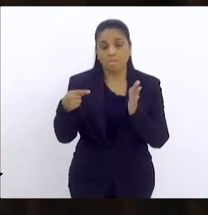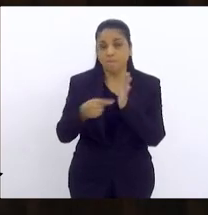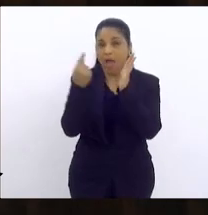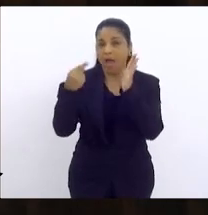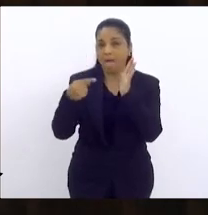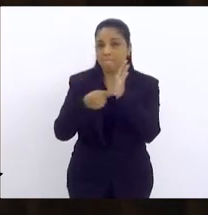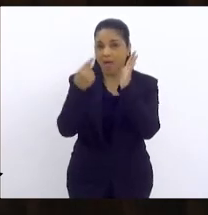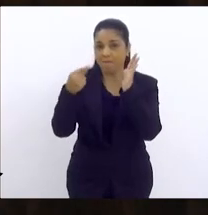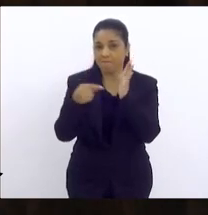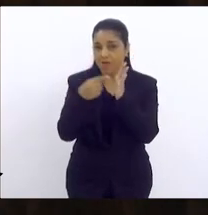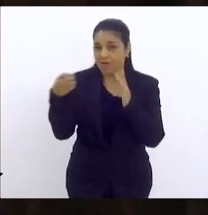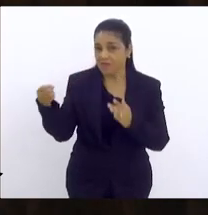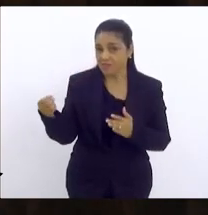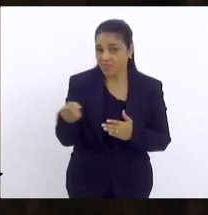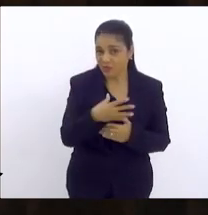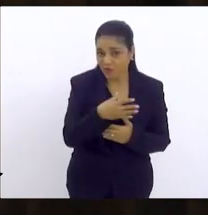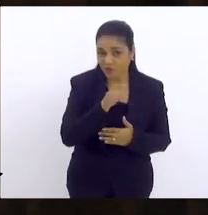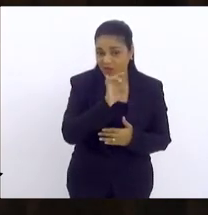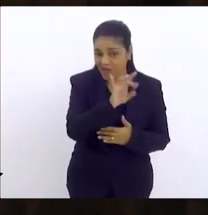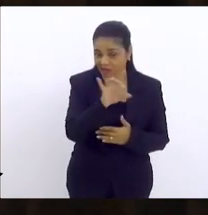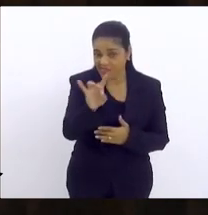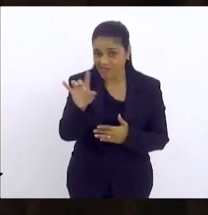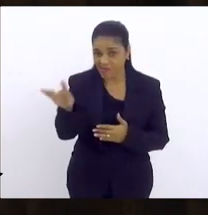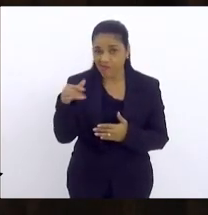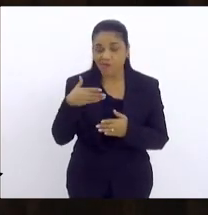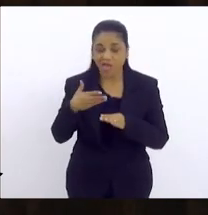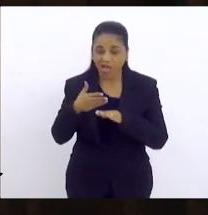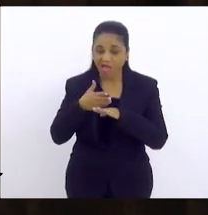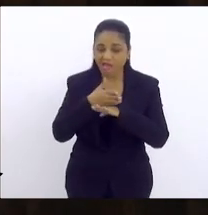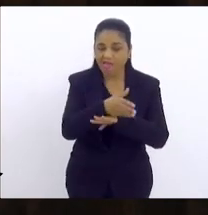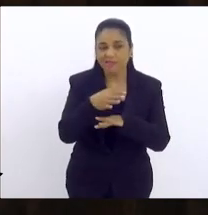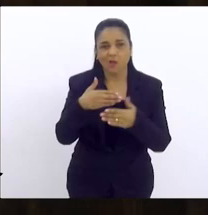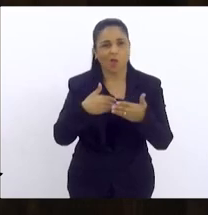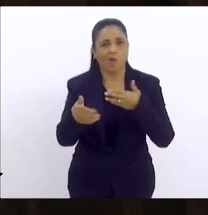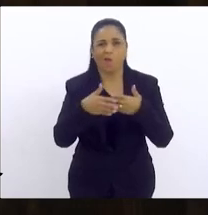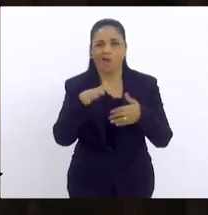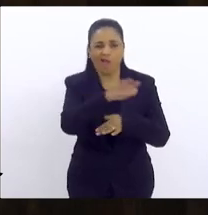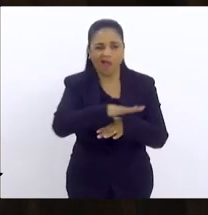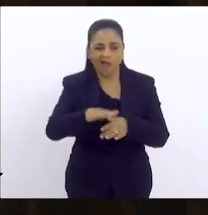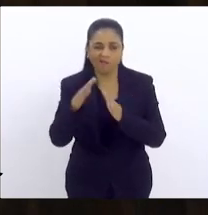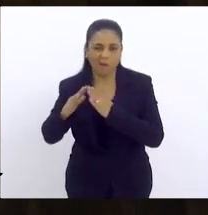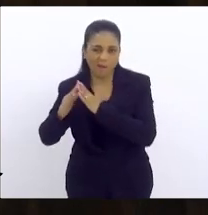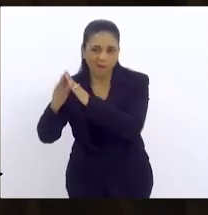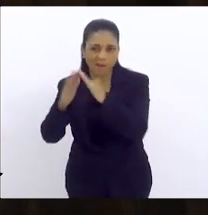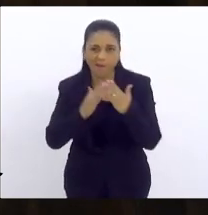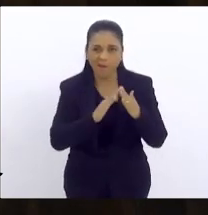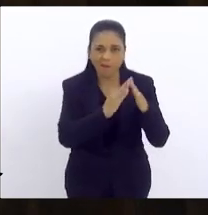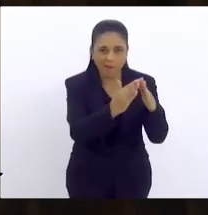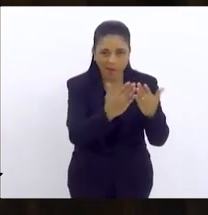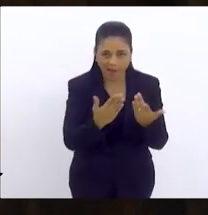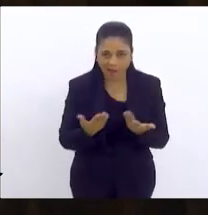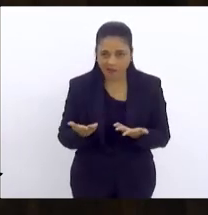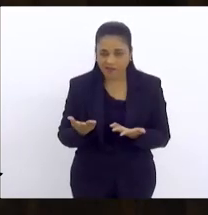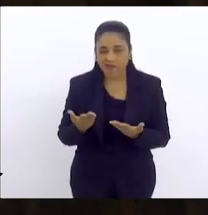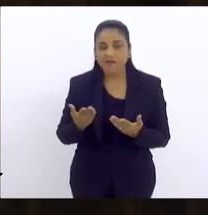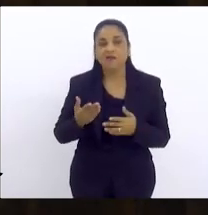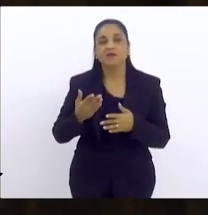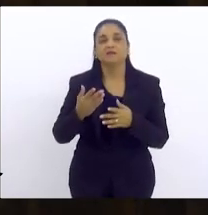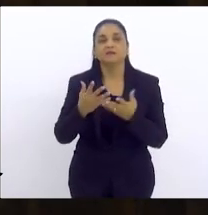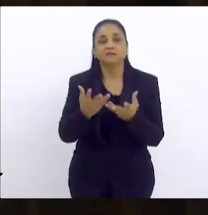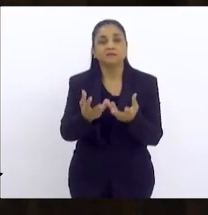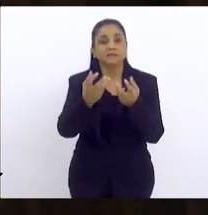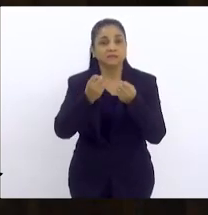esse que nos possibilita a entrarmos em qualquer área qualquer facção nós recebemos